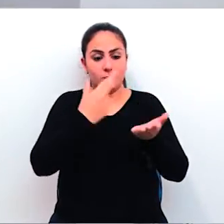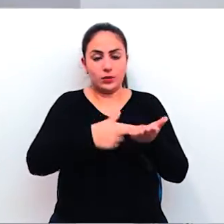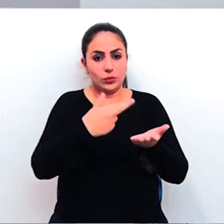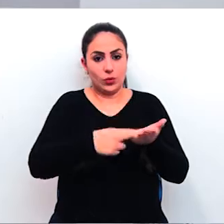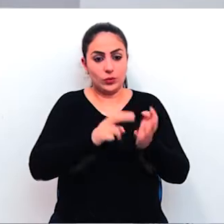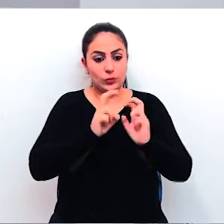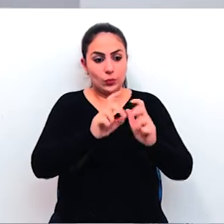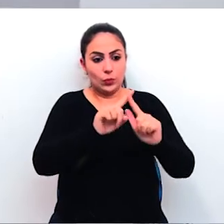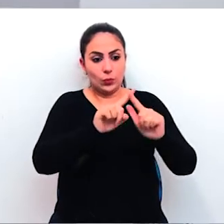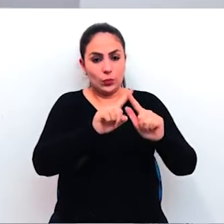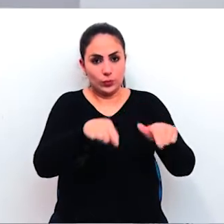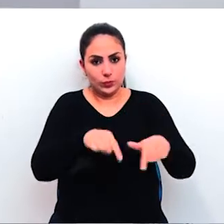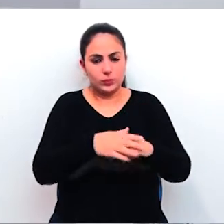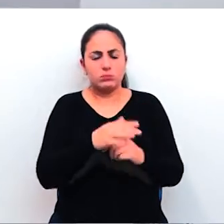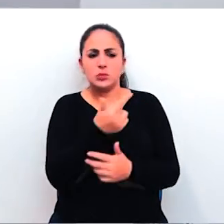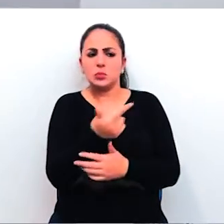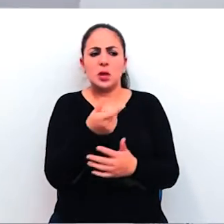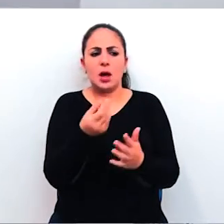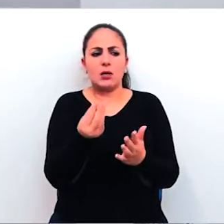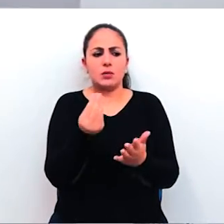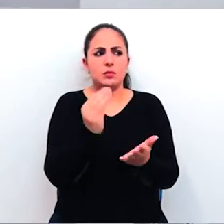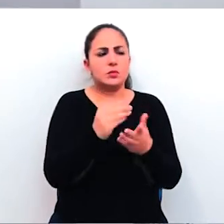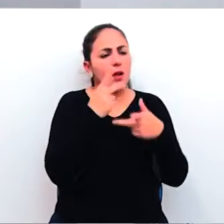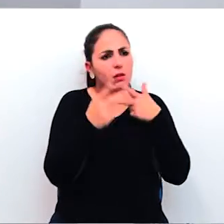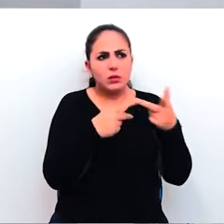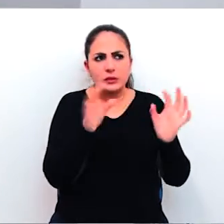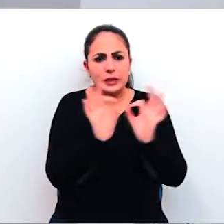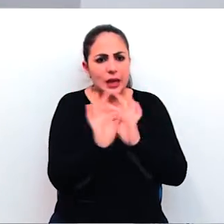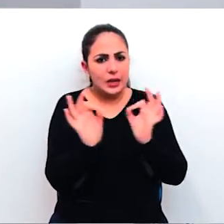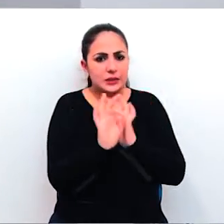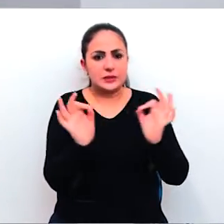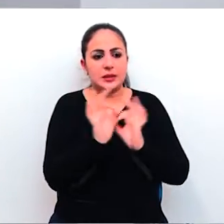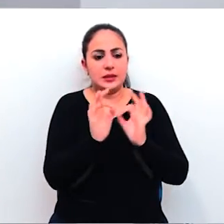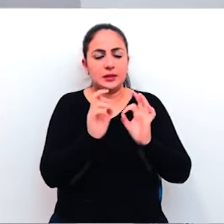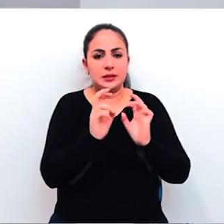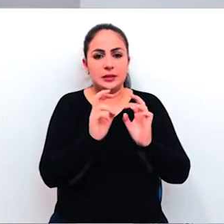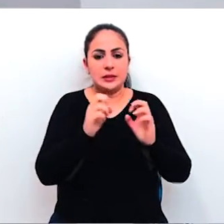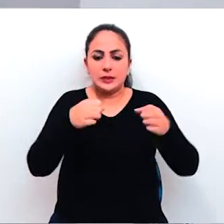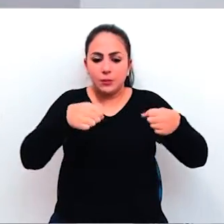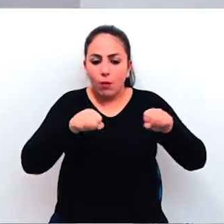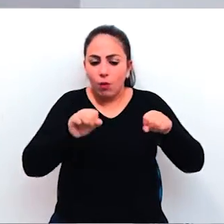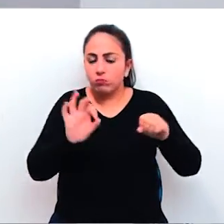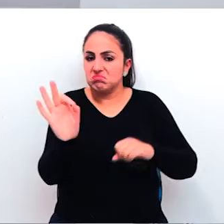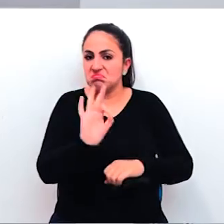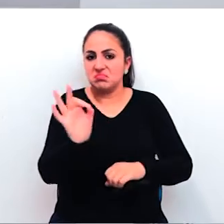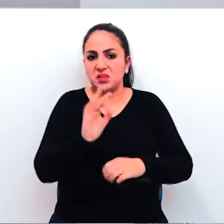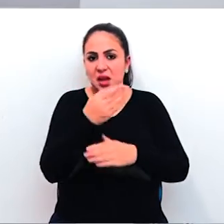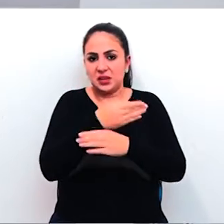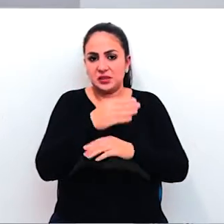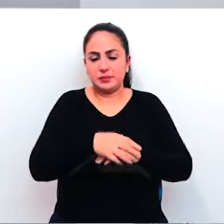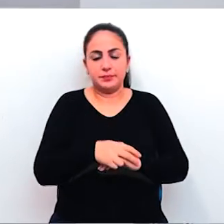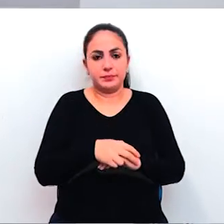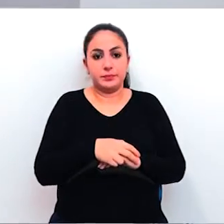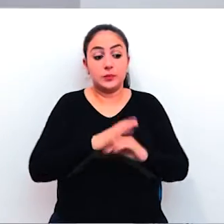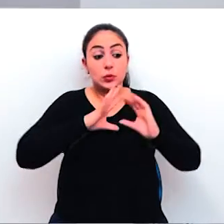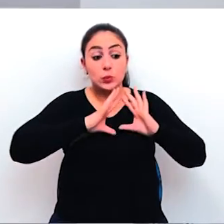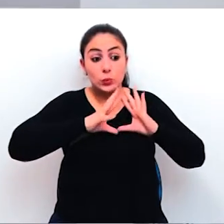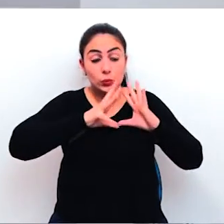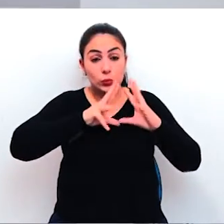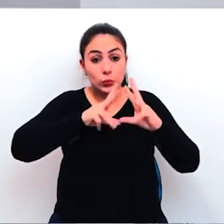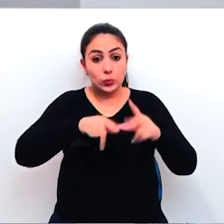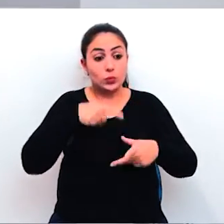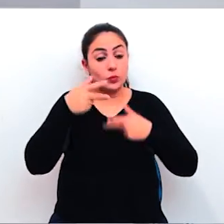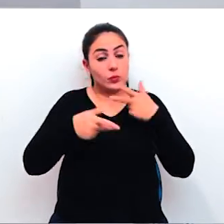e não está contemplado o transporte individual né de motocicletas com